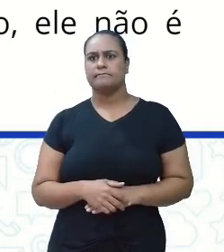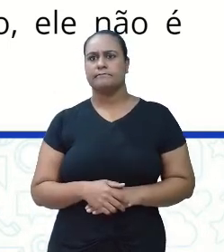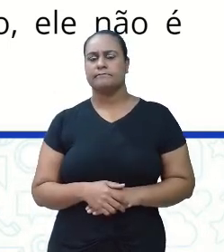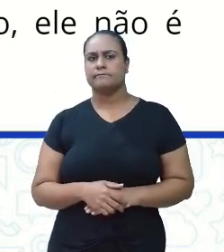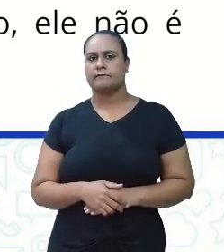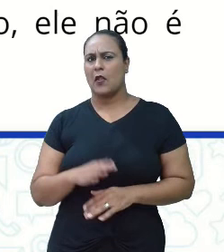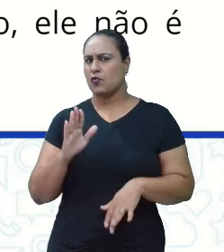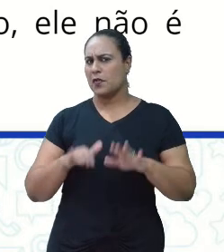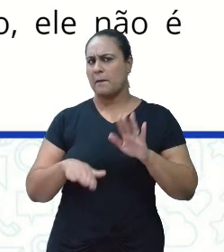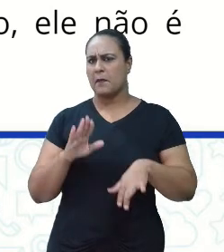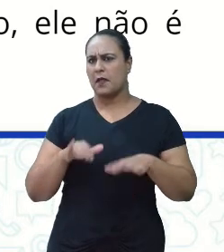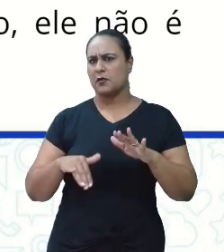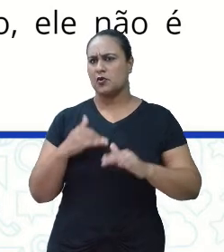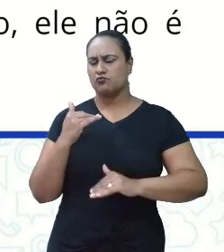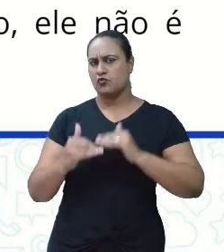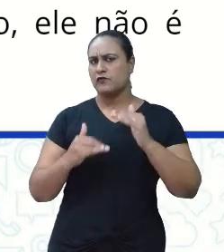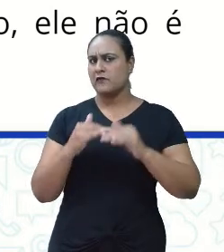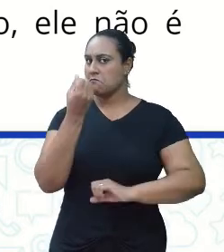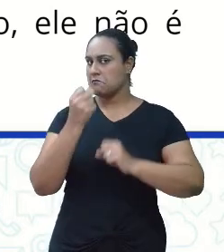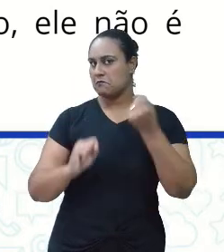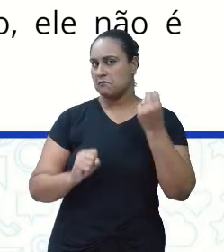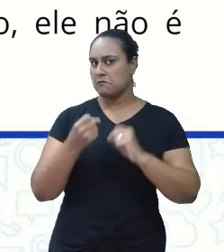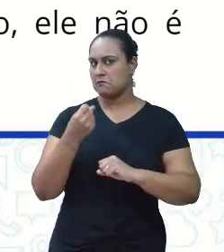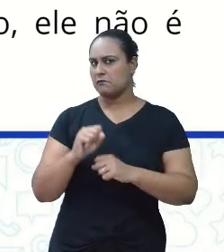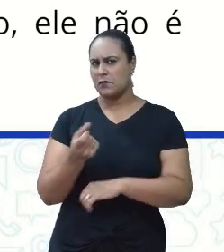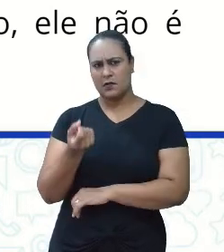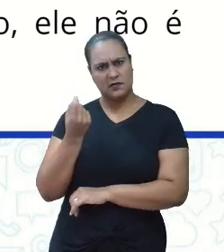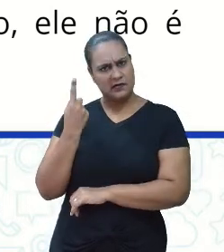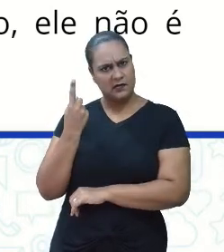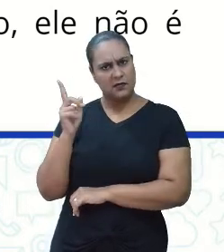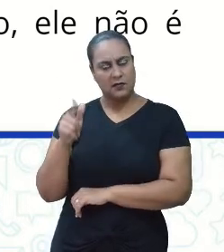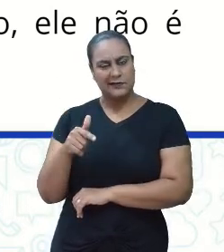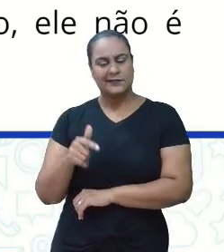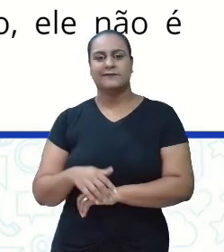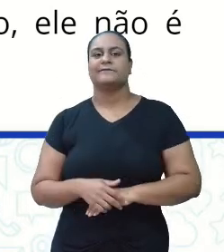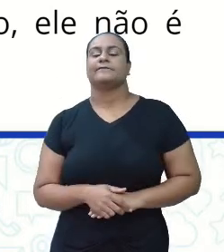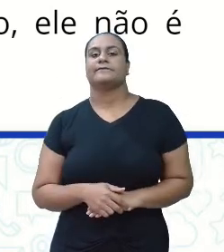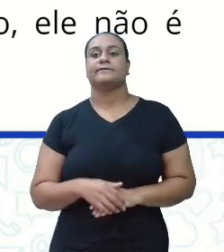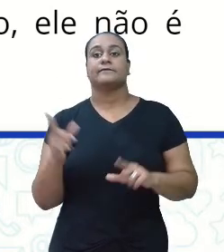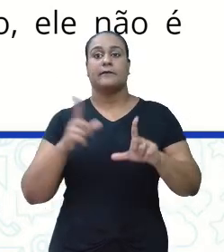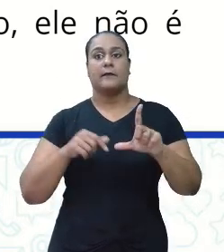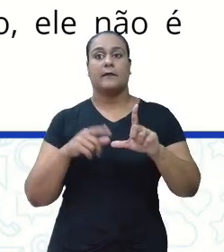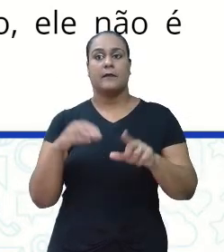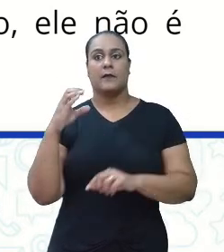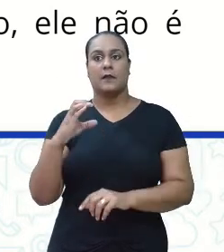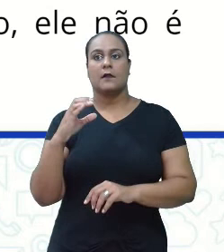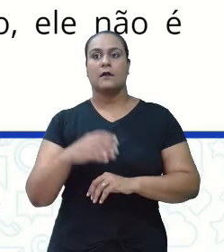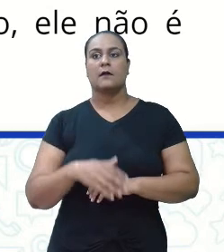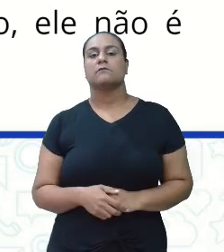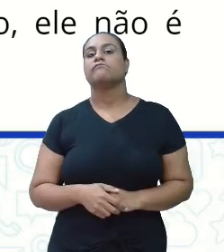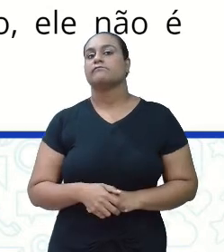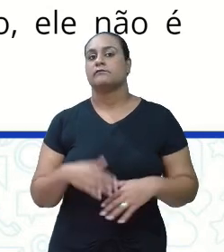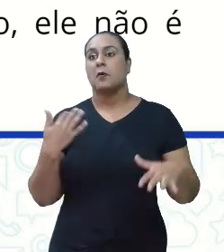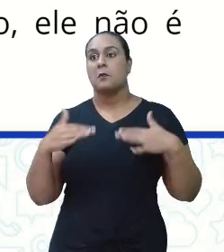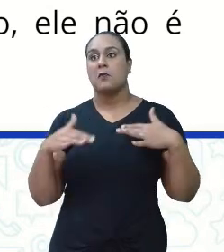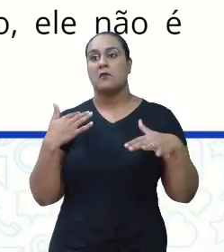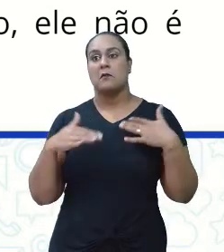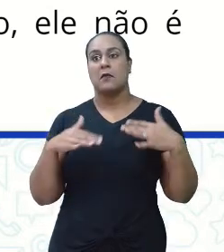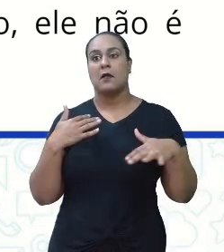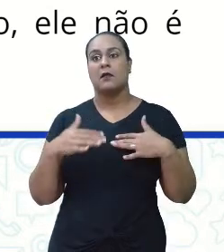não depende do desenvolvimento industrial? Tá meio estranho isso aí, hein? A letra C. Os